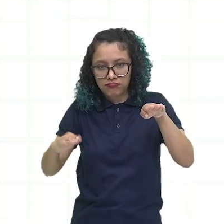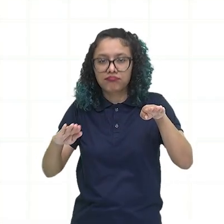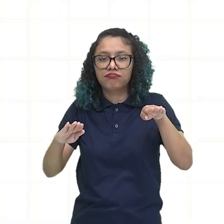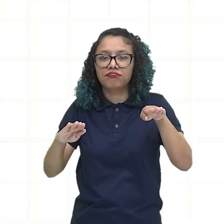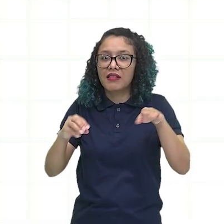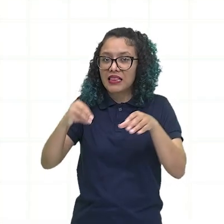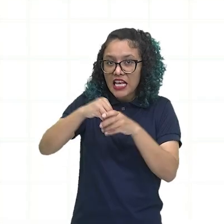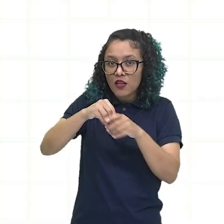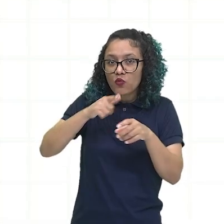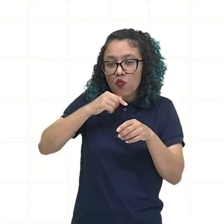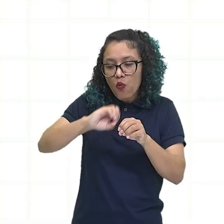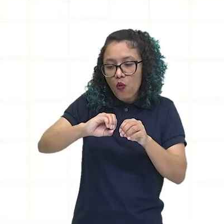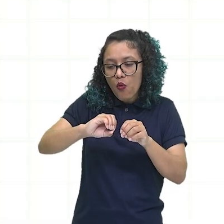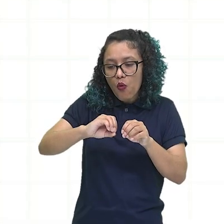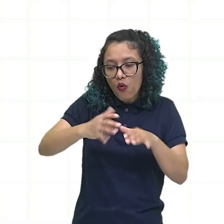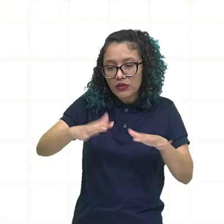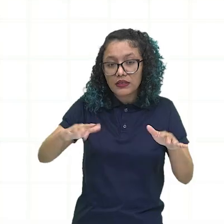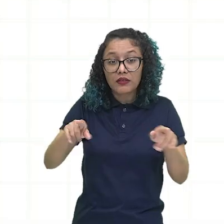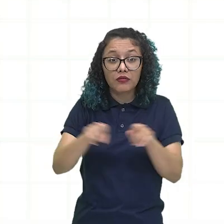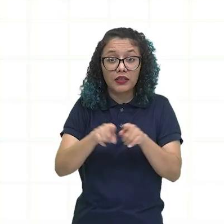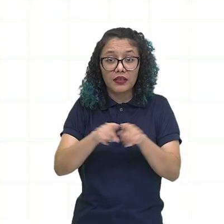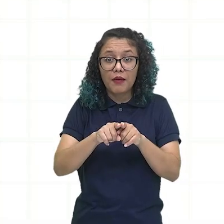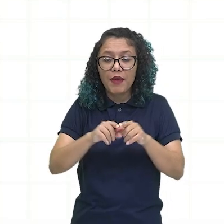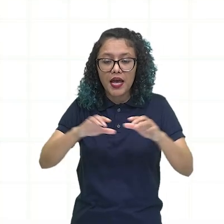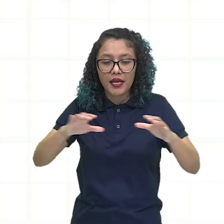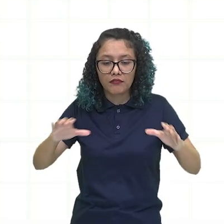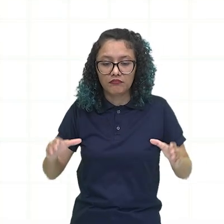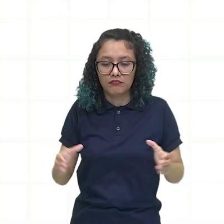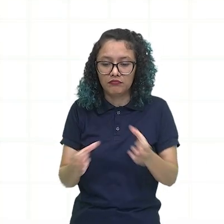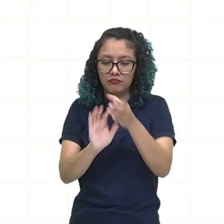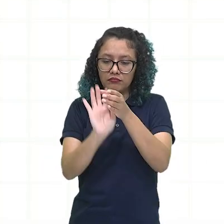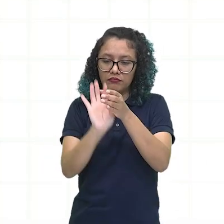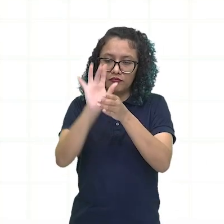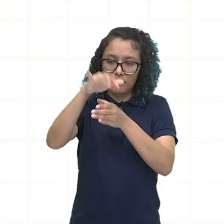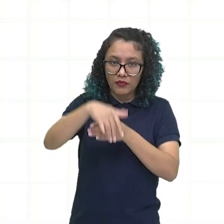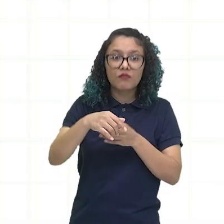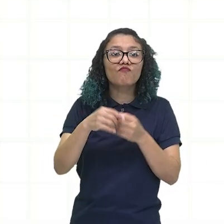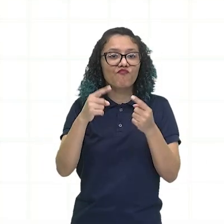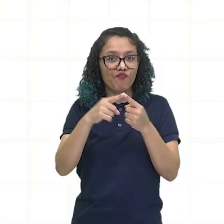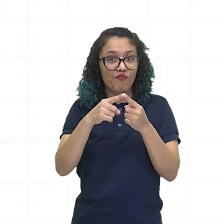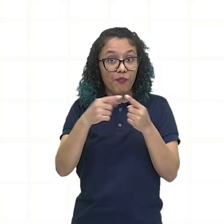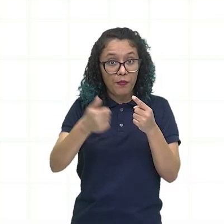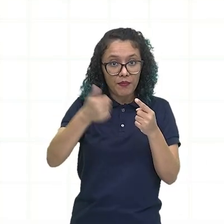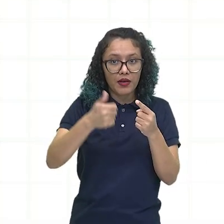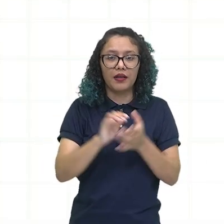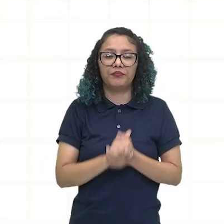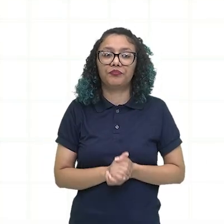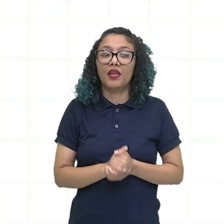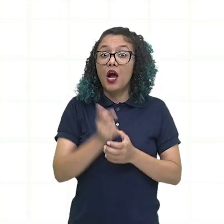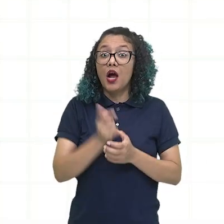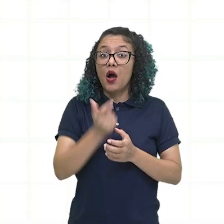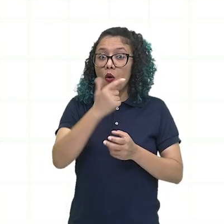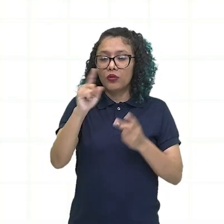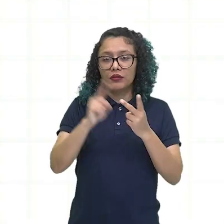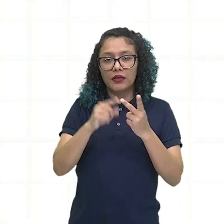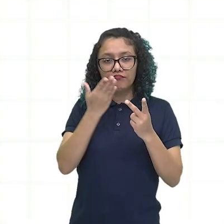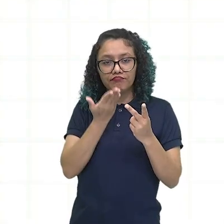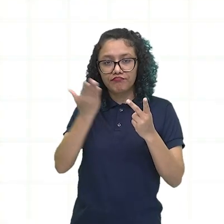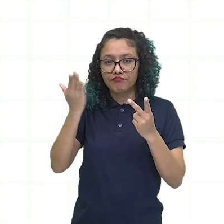e também os vulcões. Né? Esse é o tipo divergente. Nós temos ali as placas que